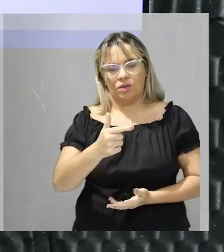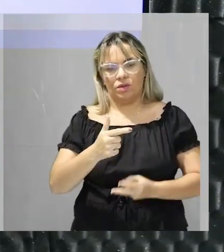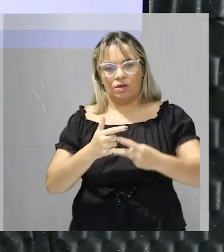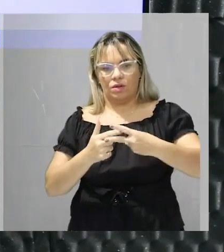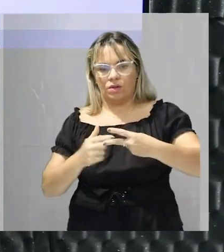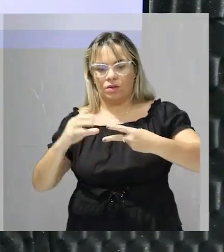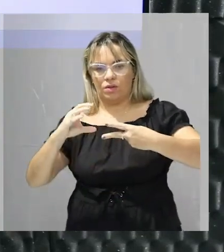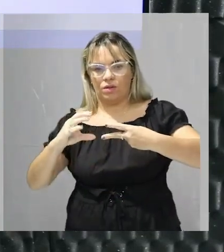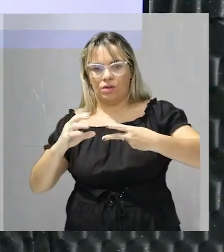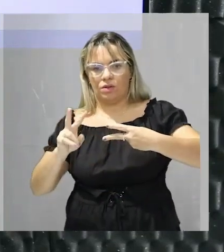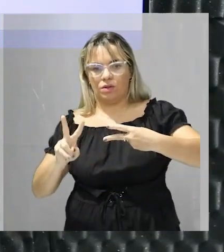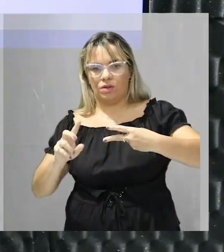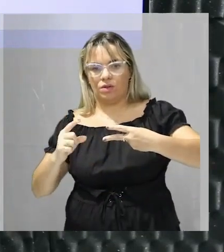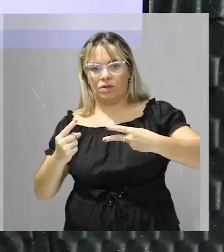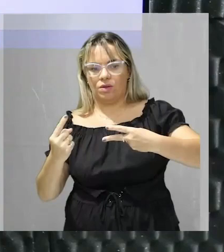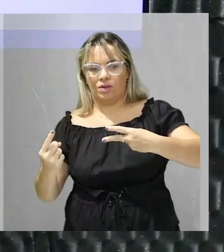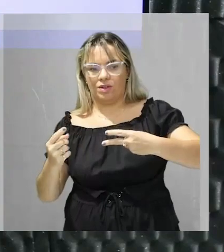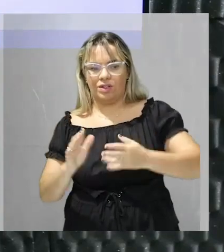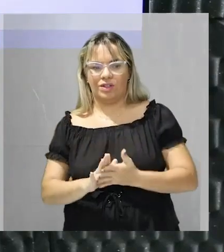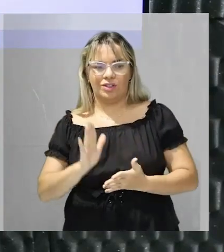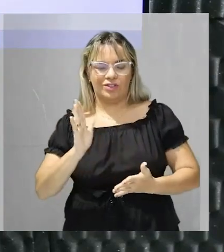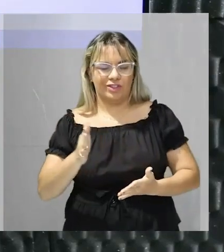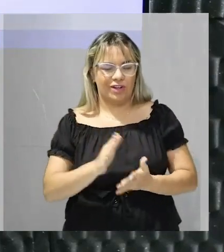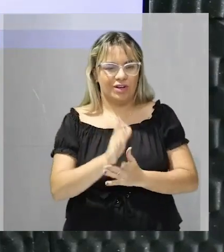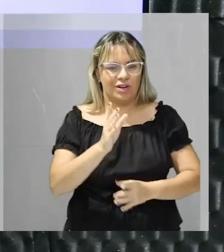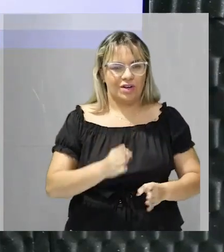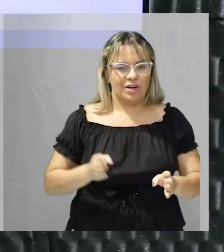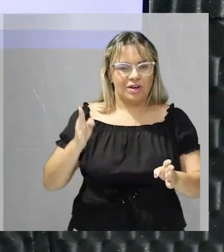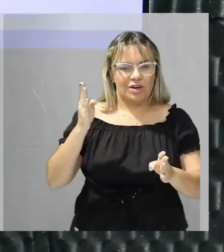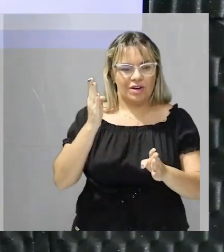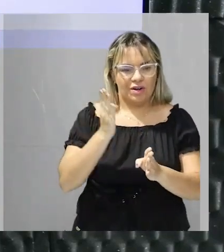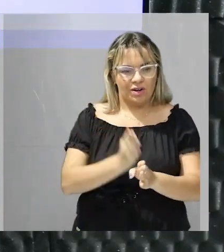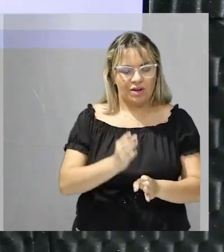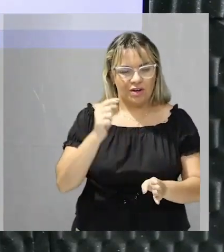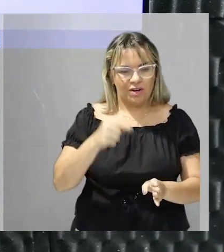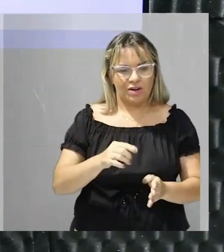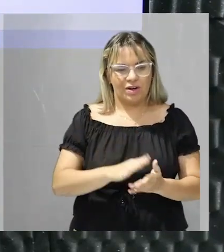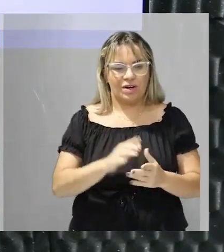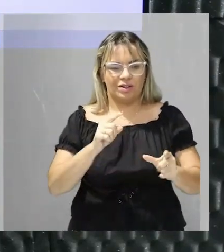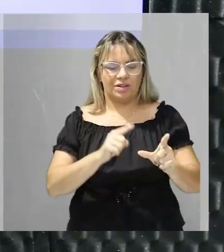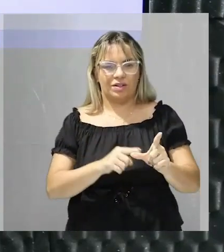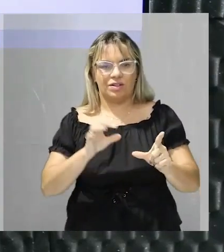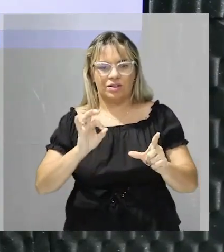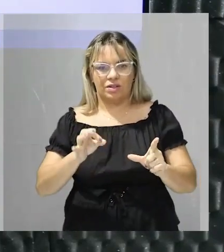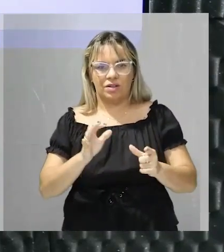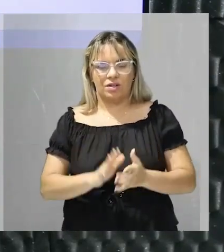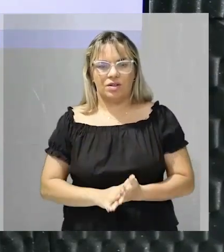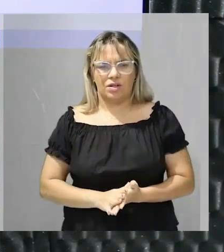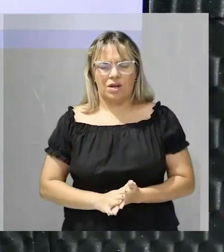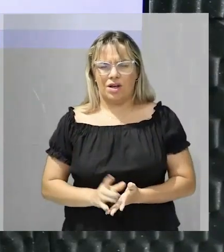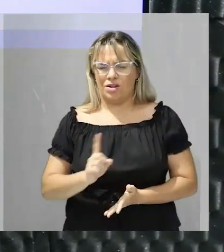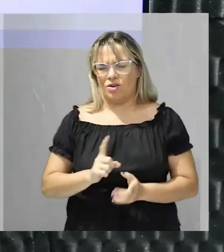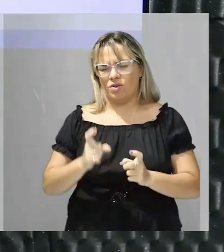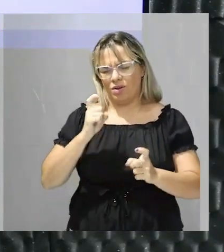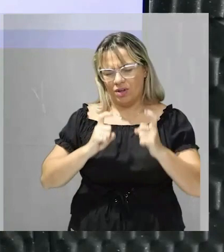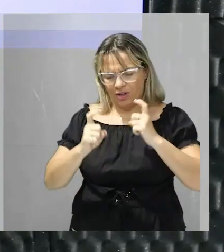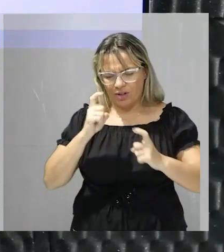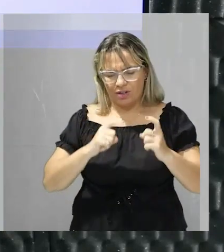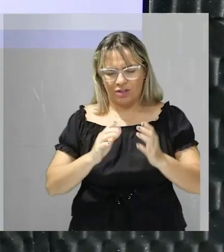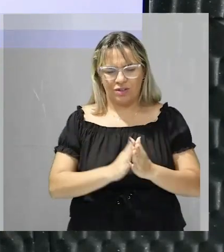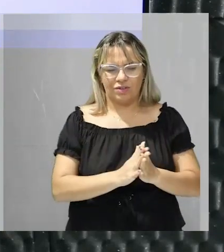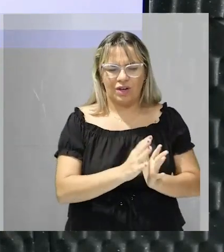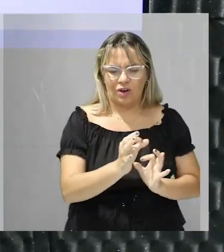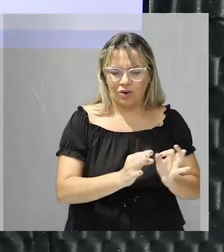porque ele é saliente Tá mas não se preocupa não que a gente vai mostrar para você o passo a passo até chegar nesse gabarito tá então